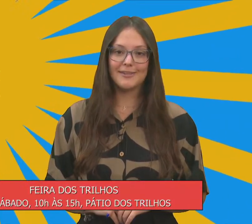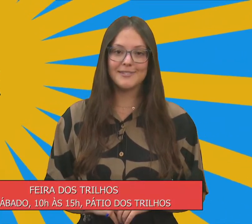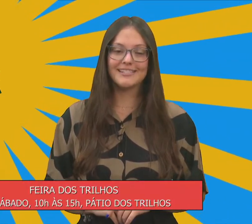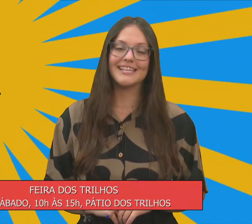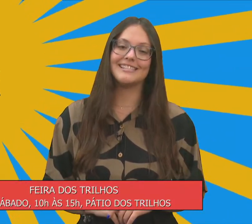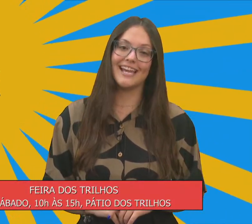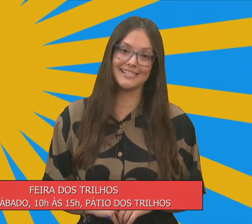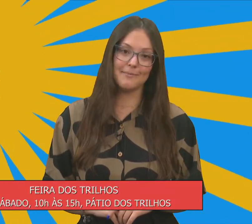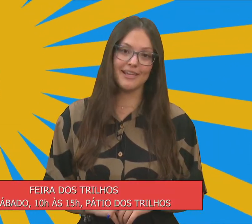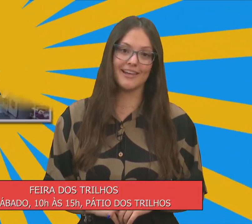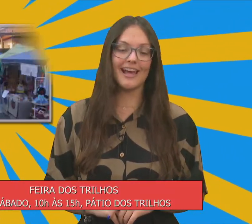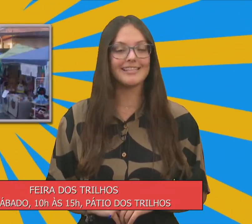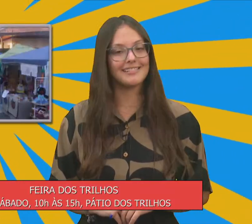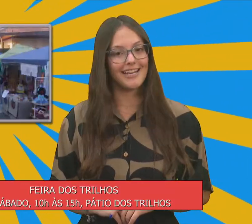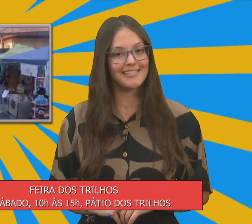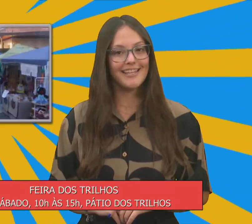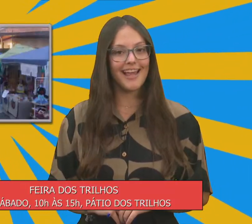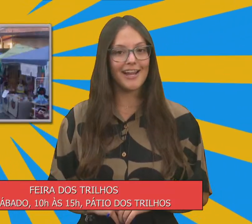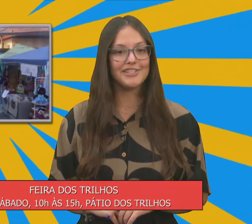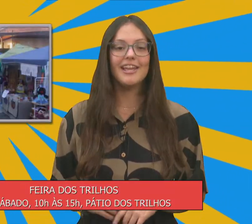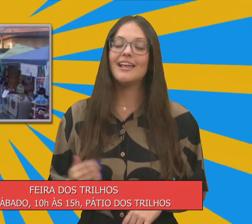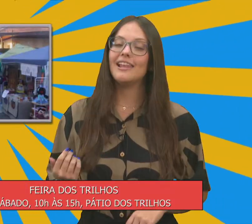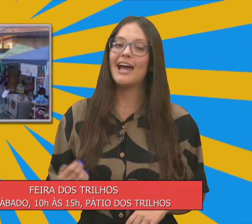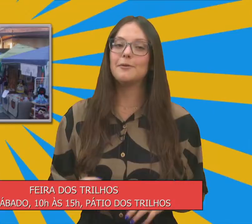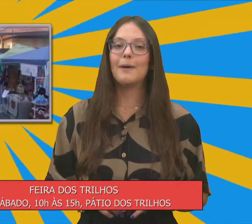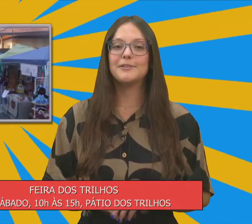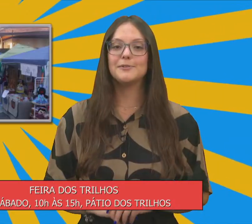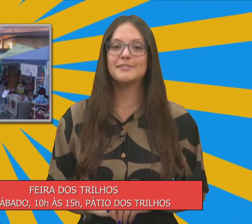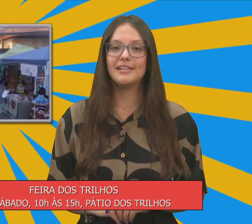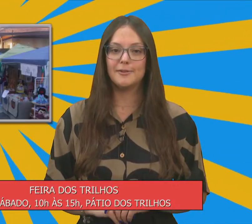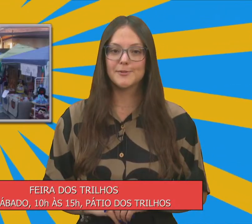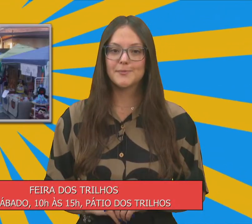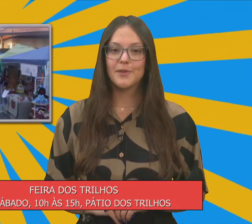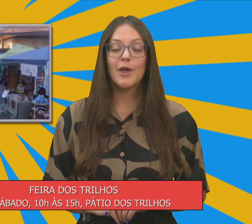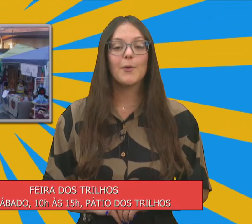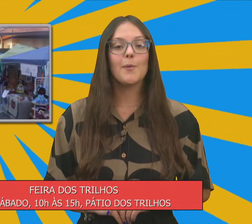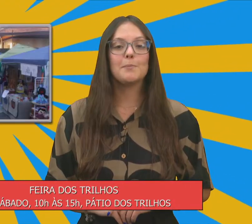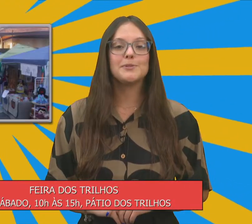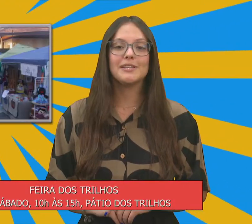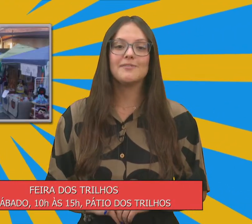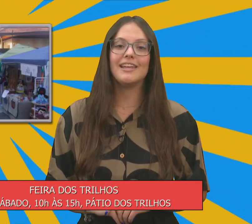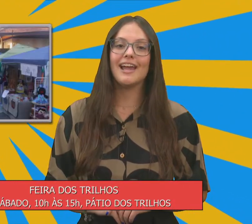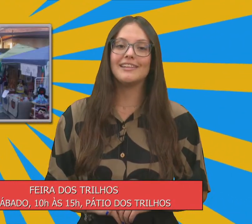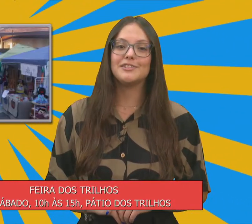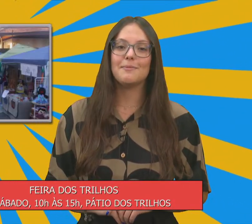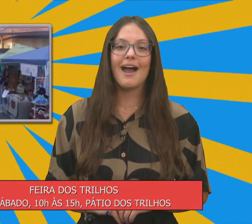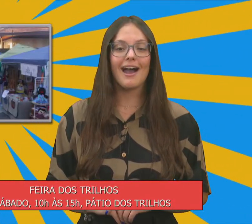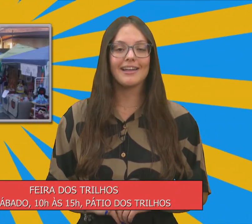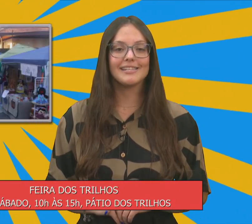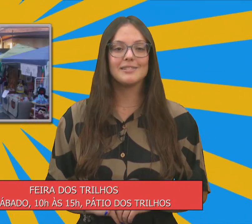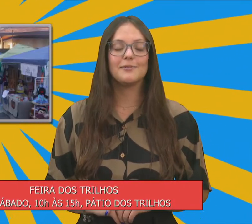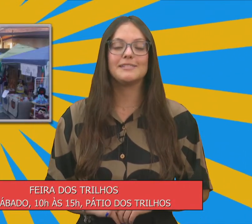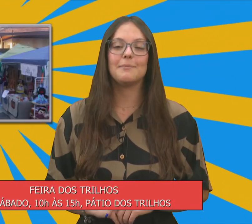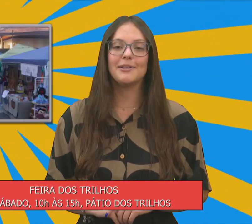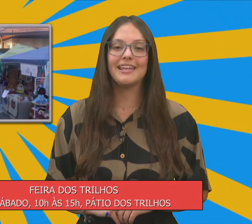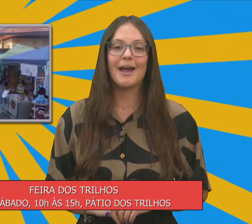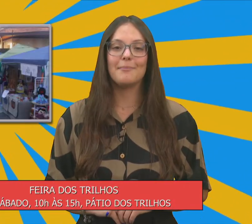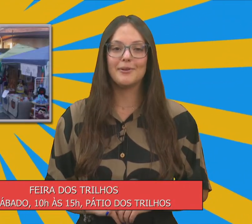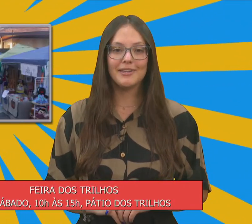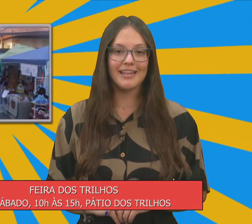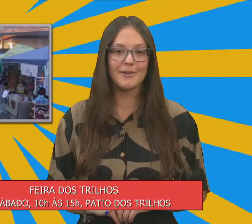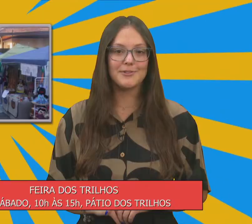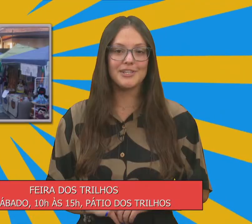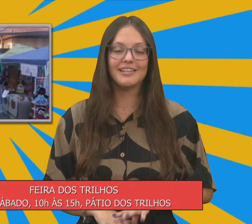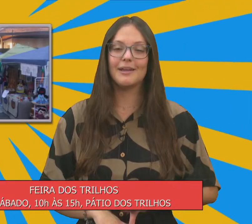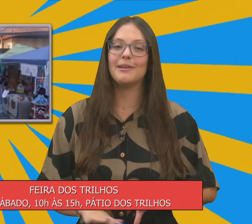Feira dos Trilhos, das 10 da manhã às 3 da tarde, lá no Pátio dos Trilhos. Com opções variadas de barracas, você